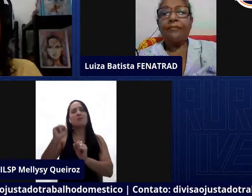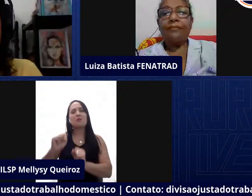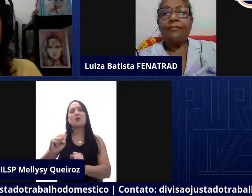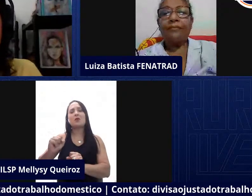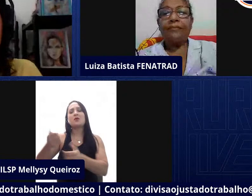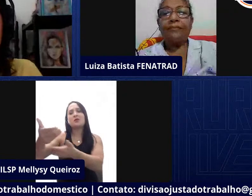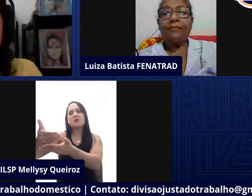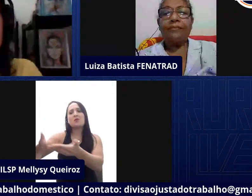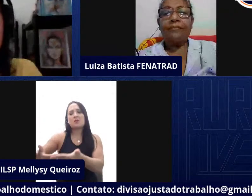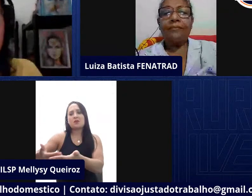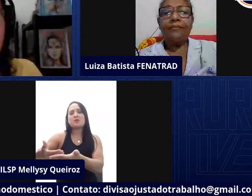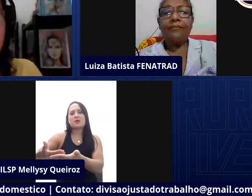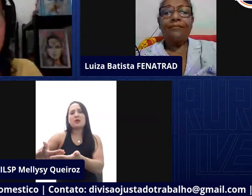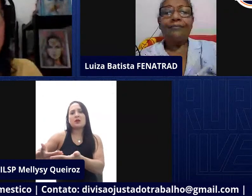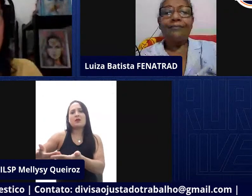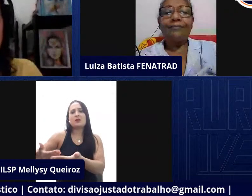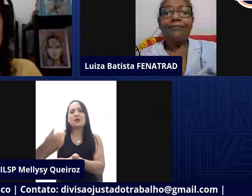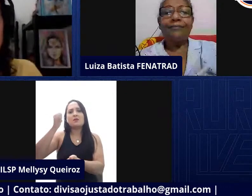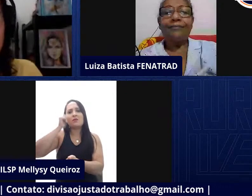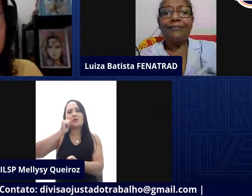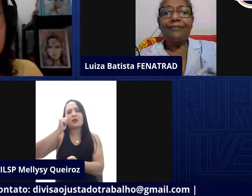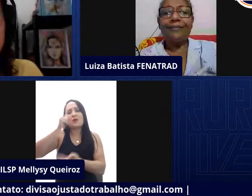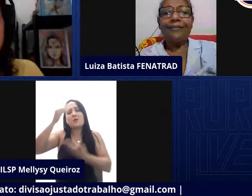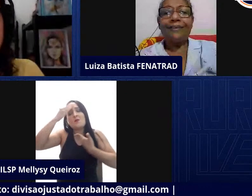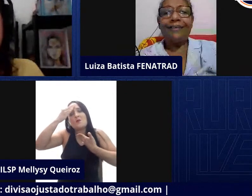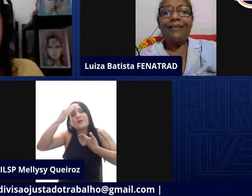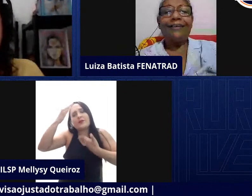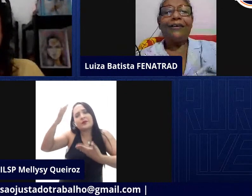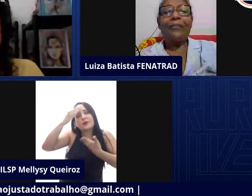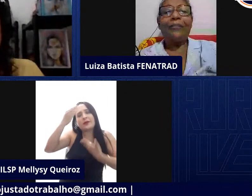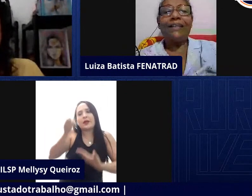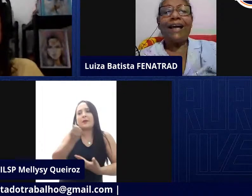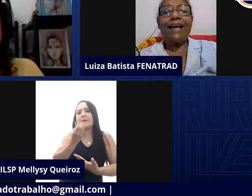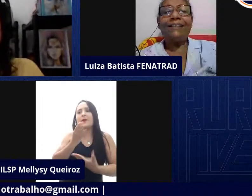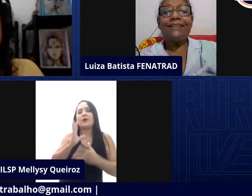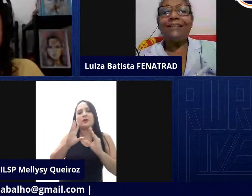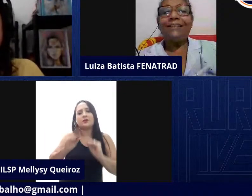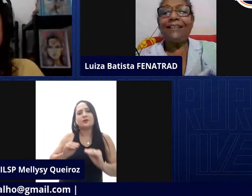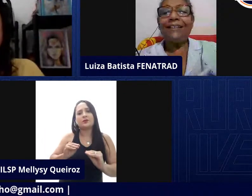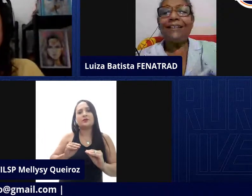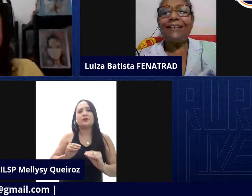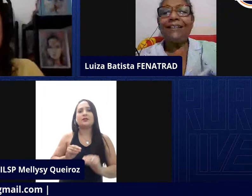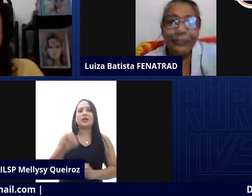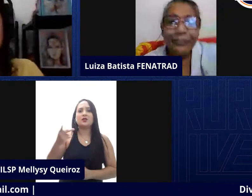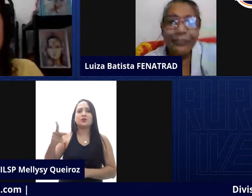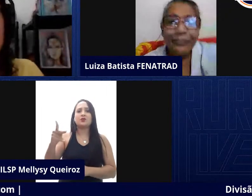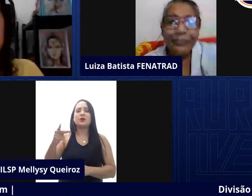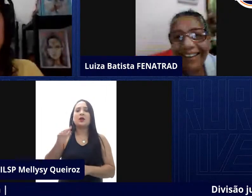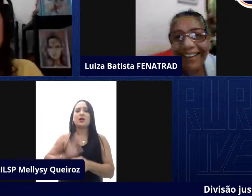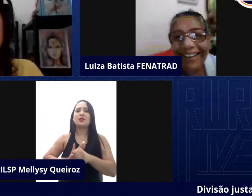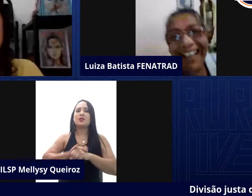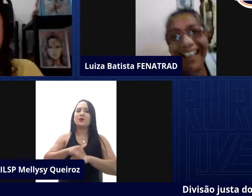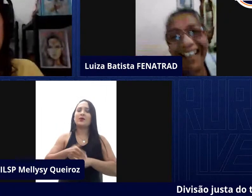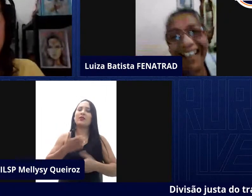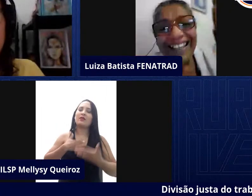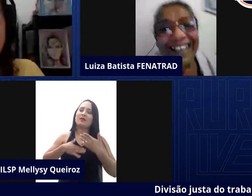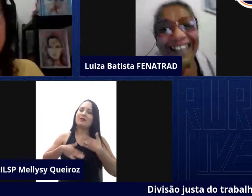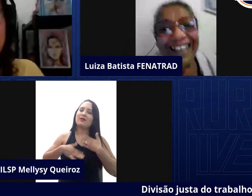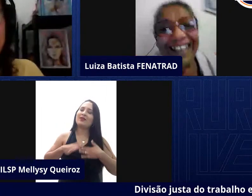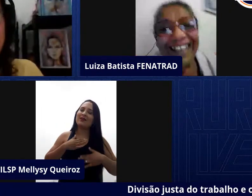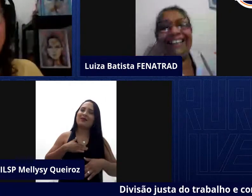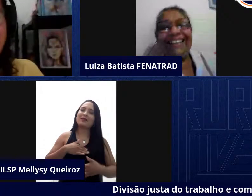bem importante isso. Muito obrigada, Luísa. Boa noite. E que sua noite também seja de Obrigada, descanso, Lidiane. o mais breve possível.